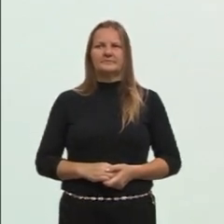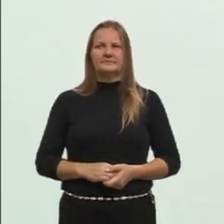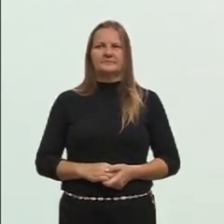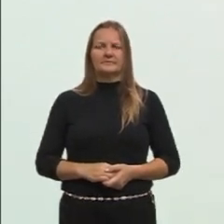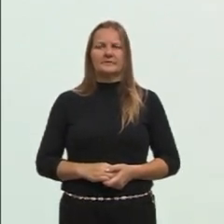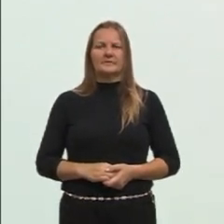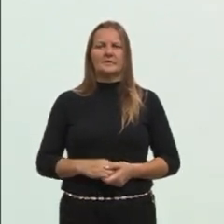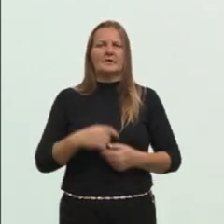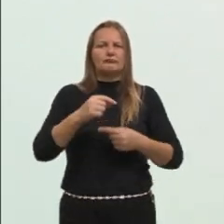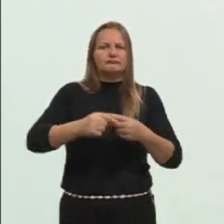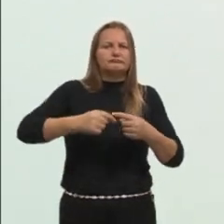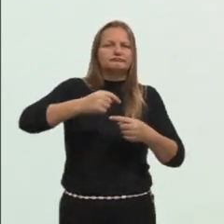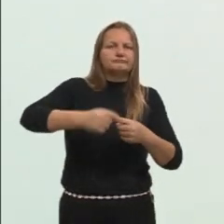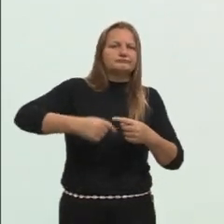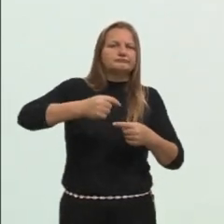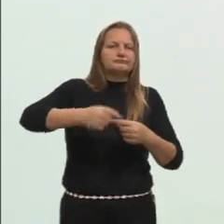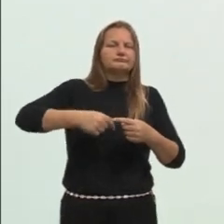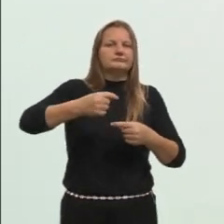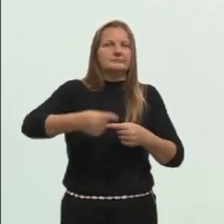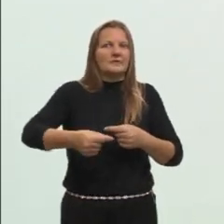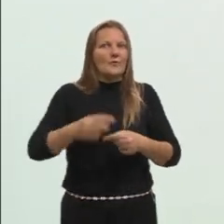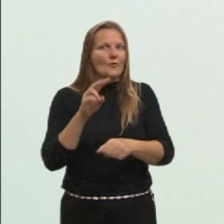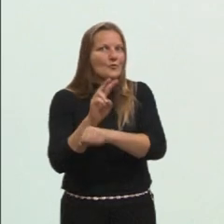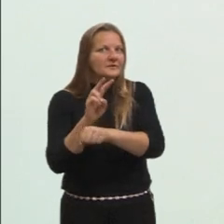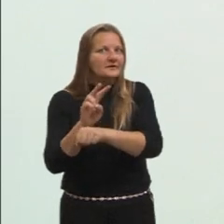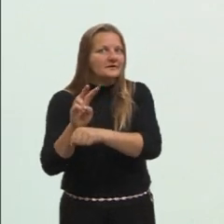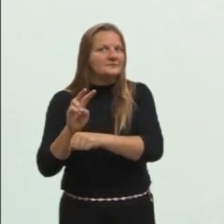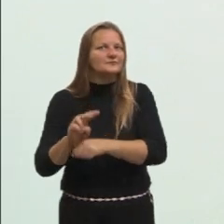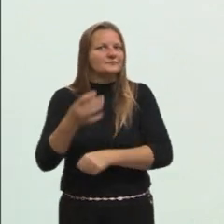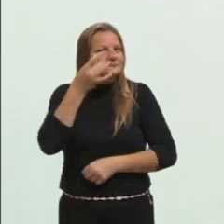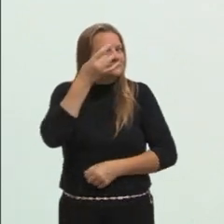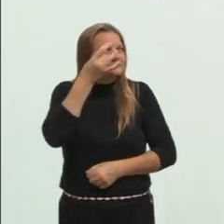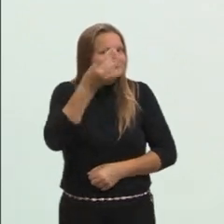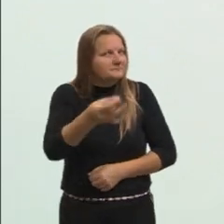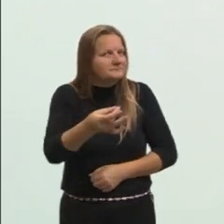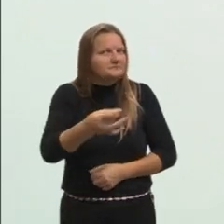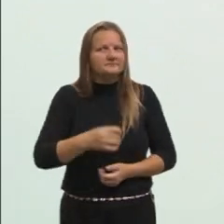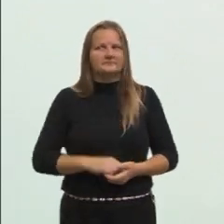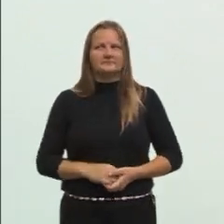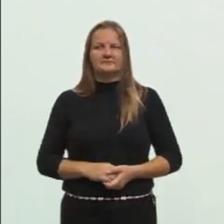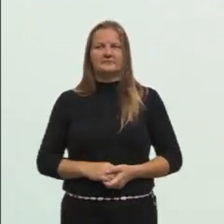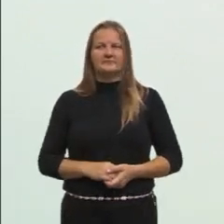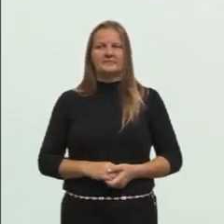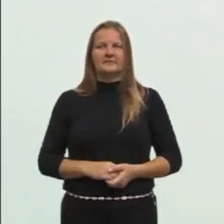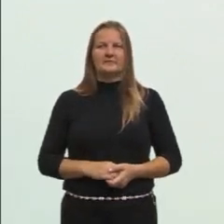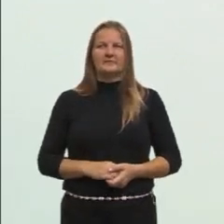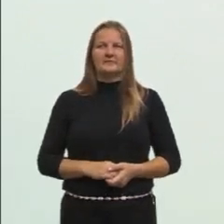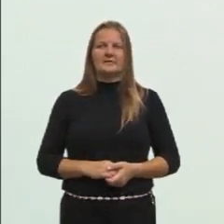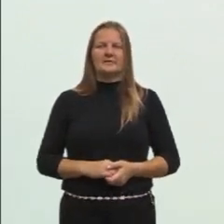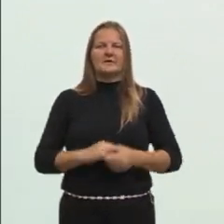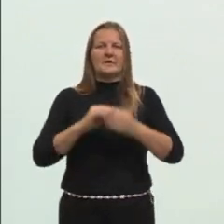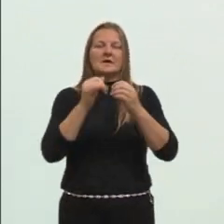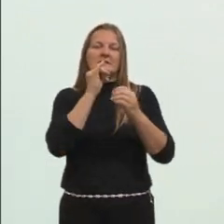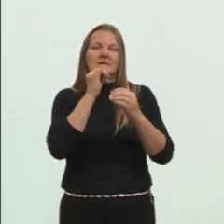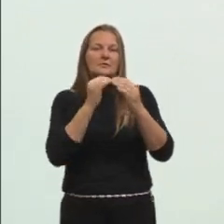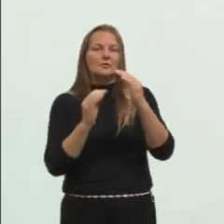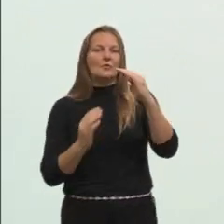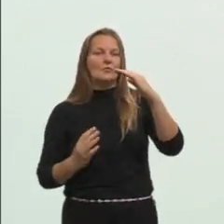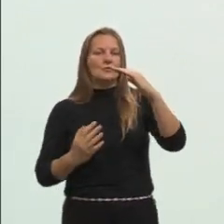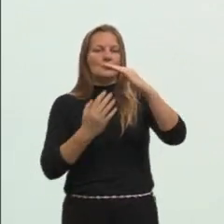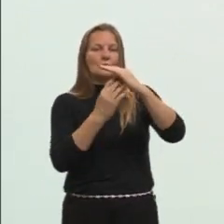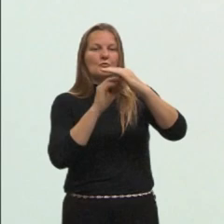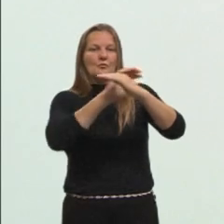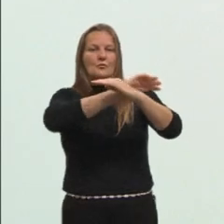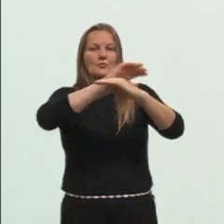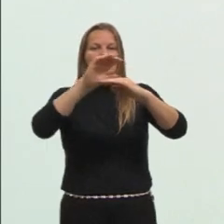em armadilhas em ciladas né então vai acontecer então de trazer por exemplo a camada de ozônio juntamente com